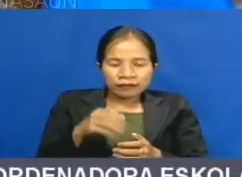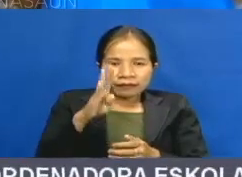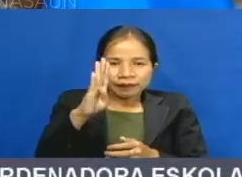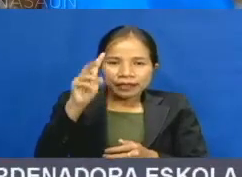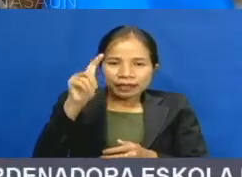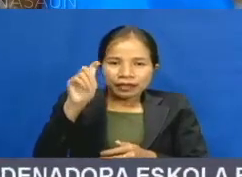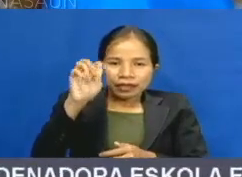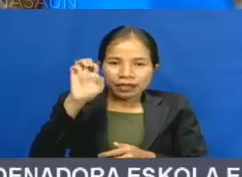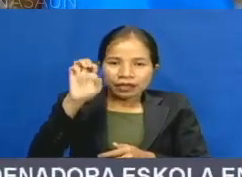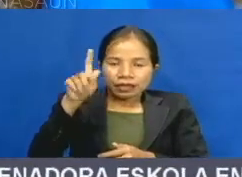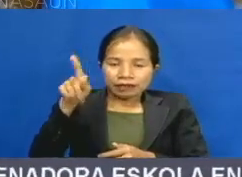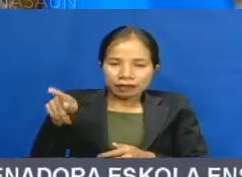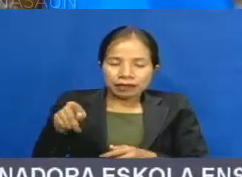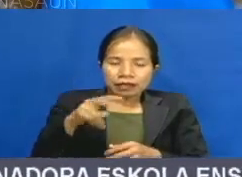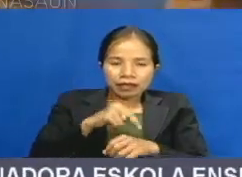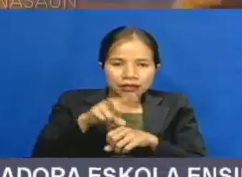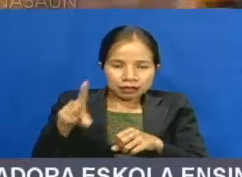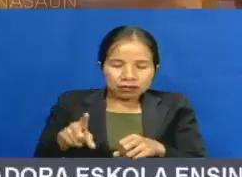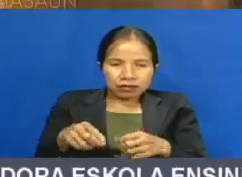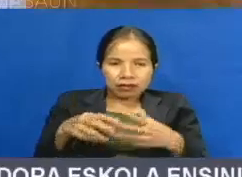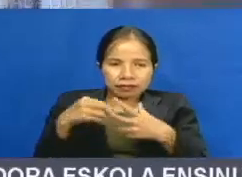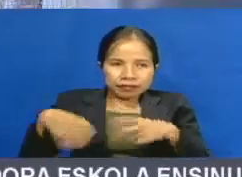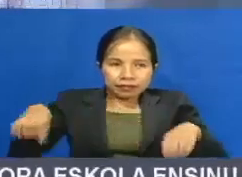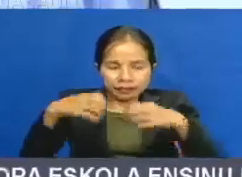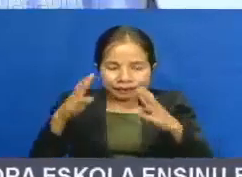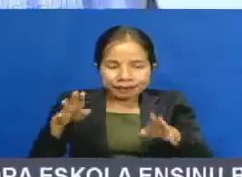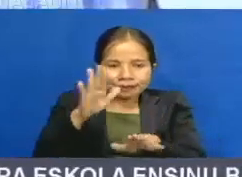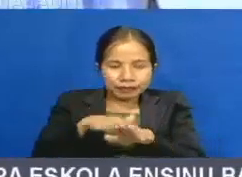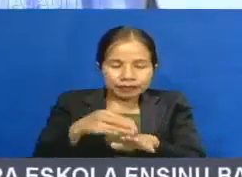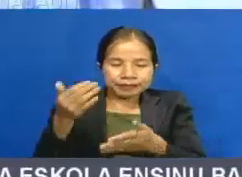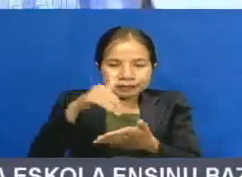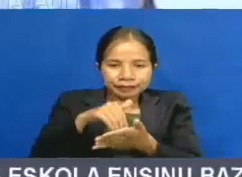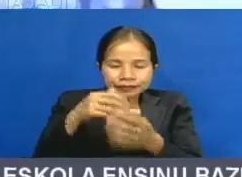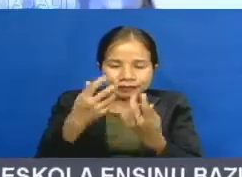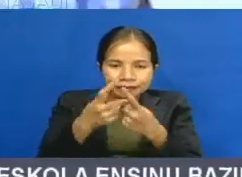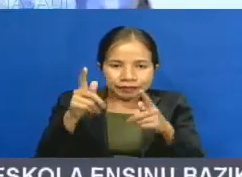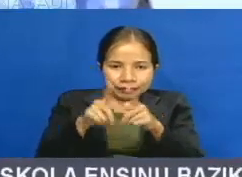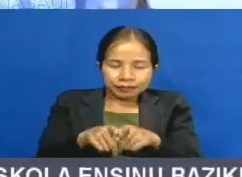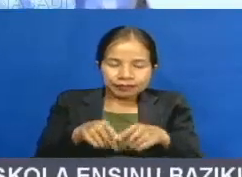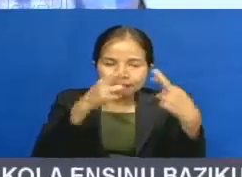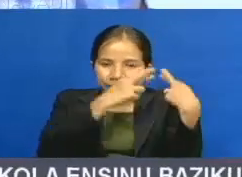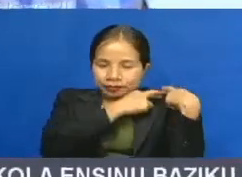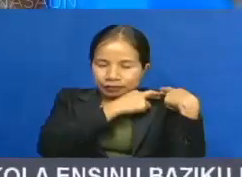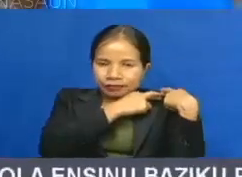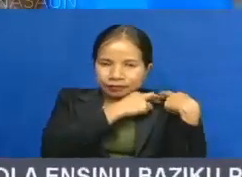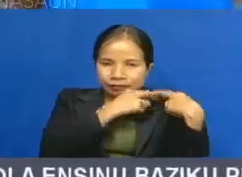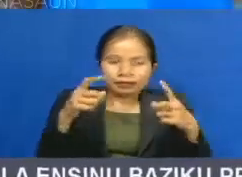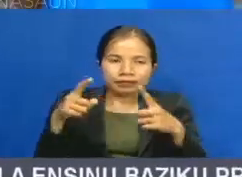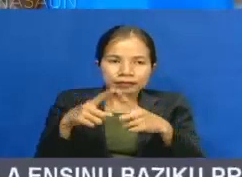Nacional, Lili Engenheiro Sira, e na Rodi Bolo Fila Fali Companhia, nebe que toma responsável ba